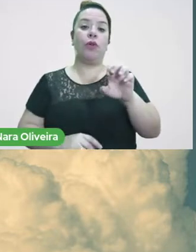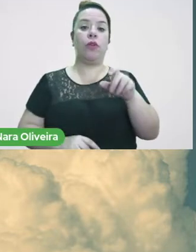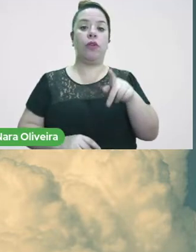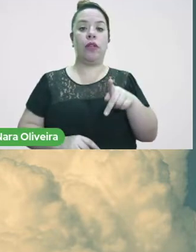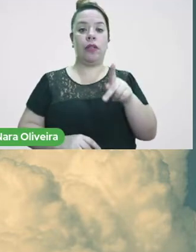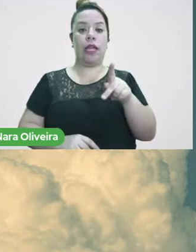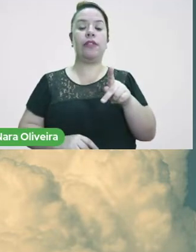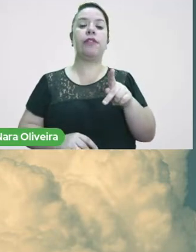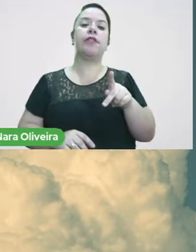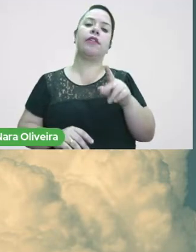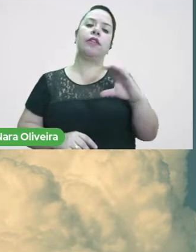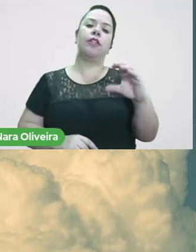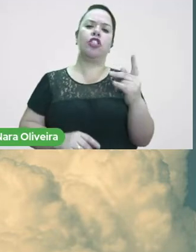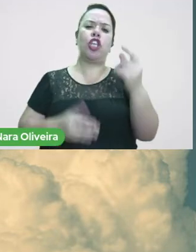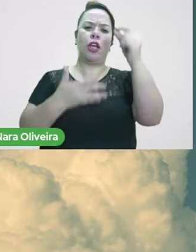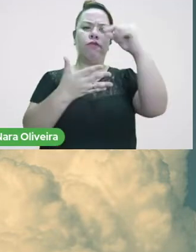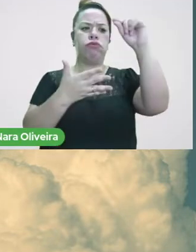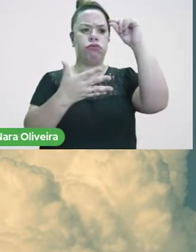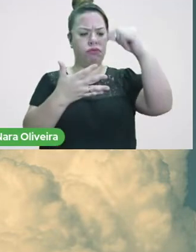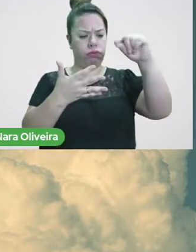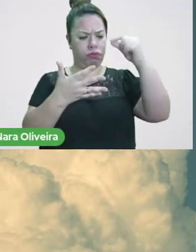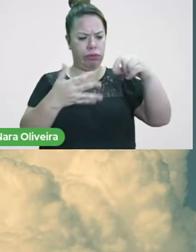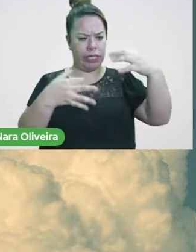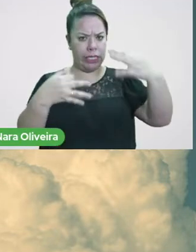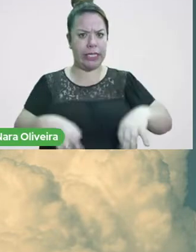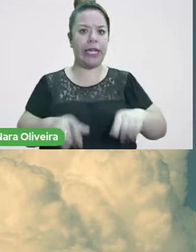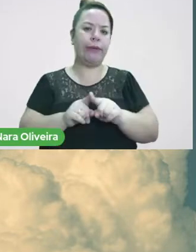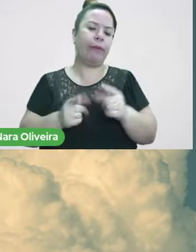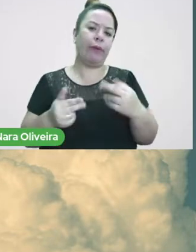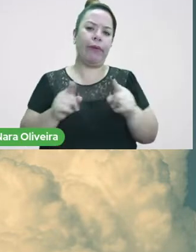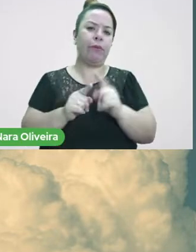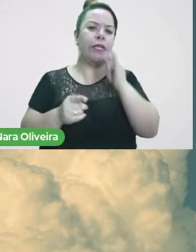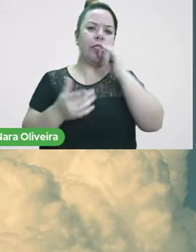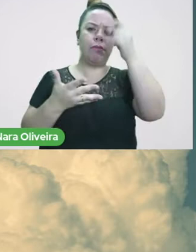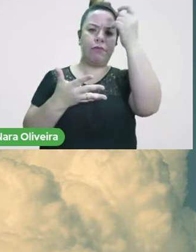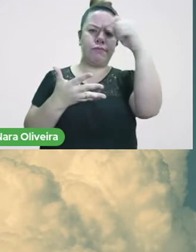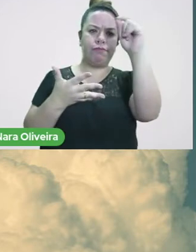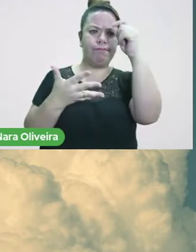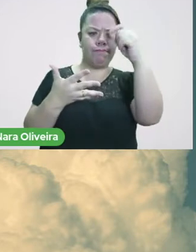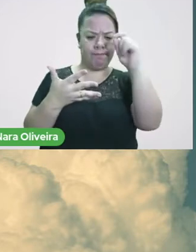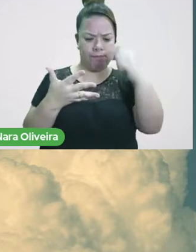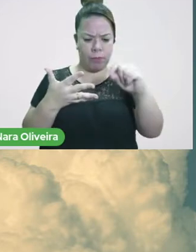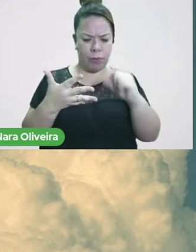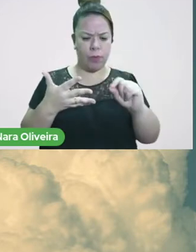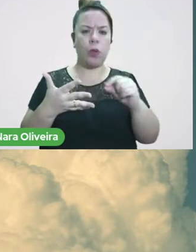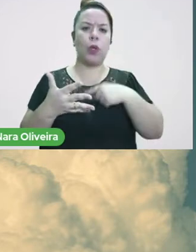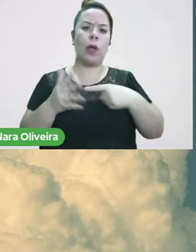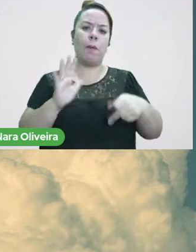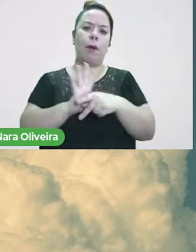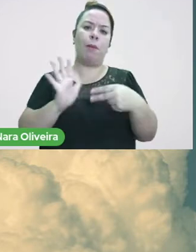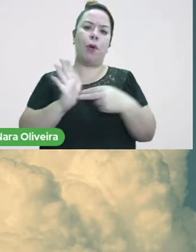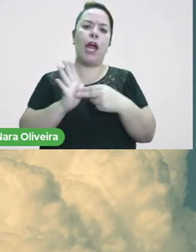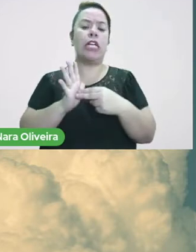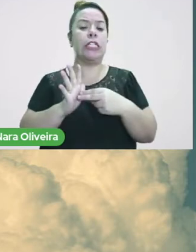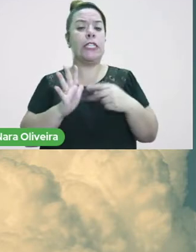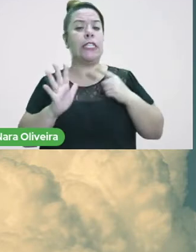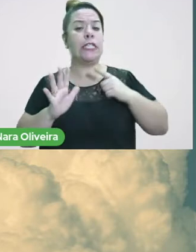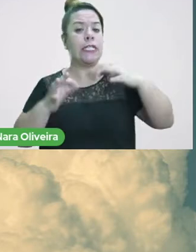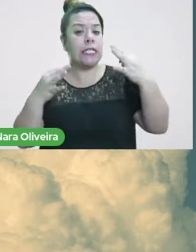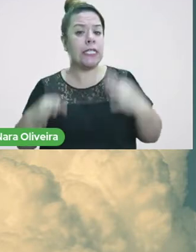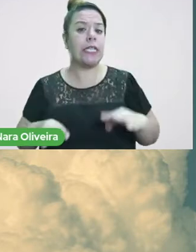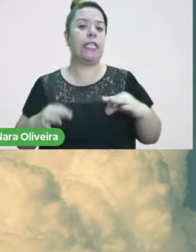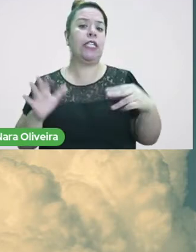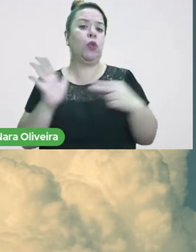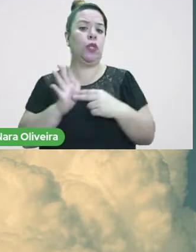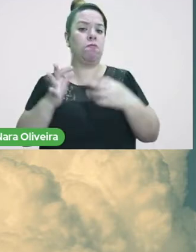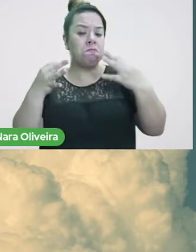é basicamente um check, né, daquele card, garantir que o card realmente foi tocado.